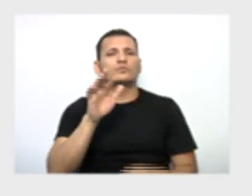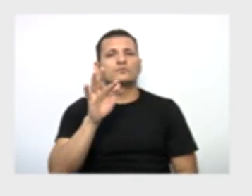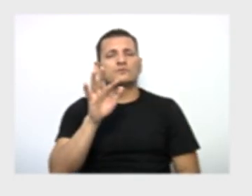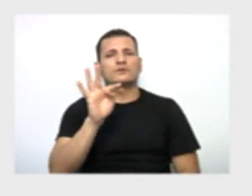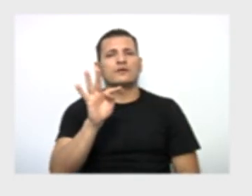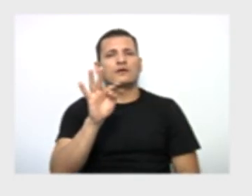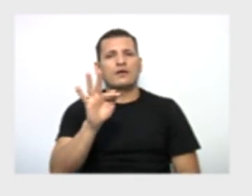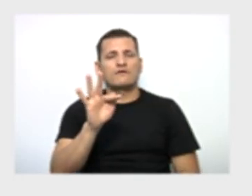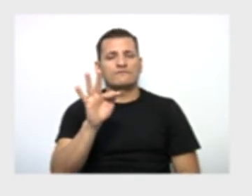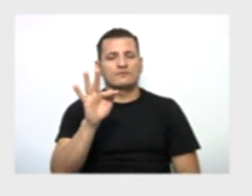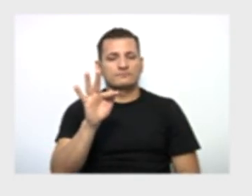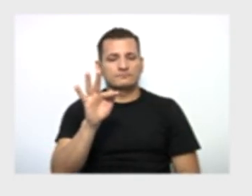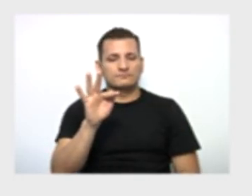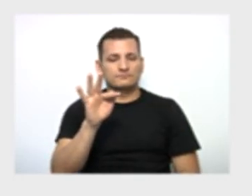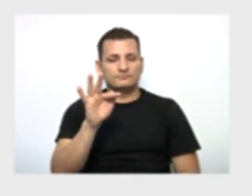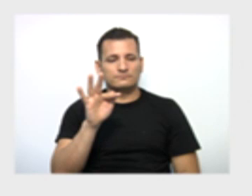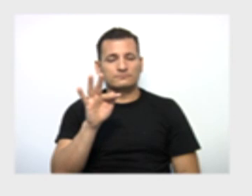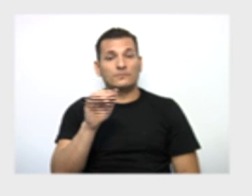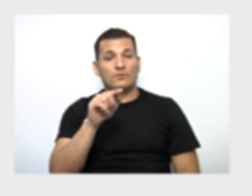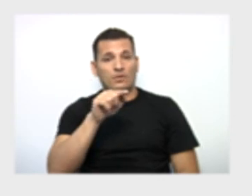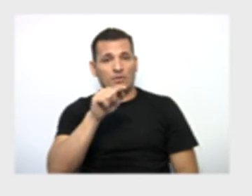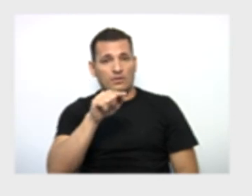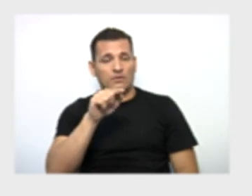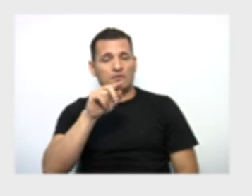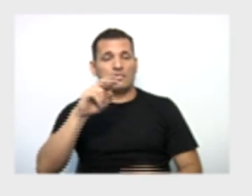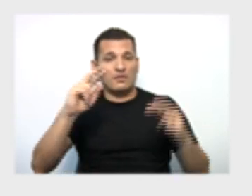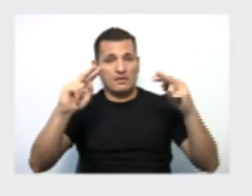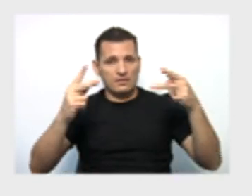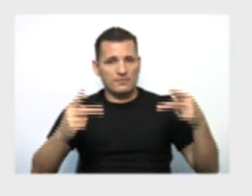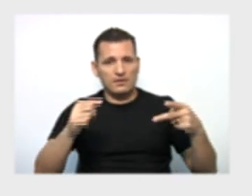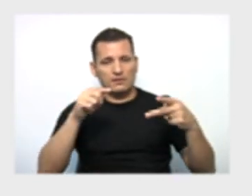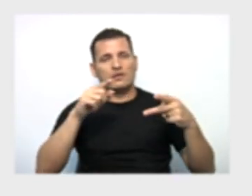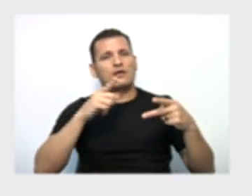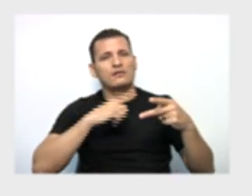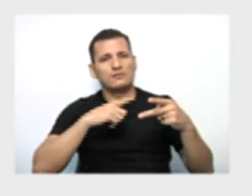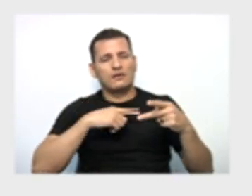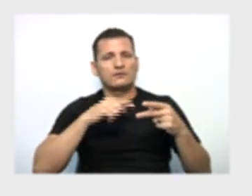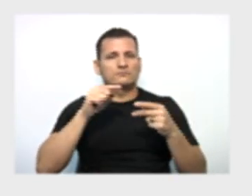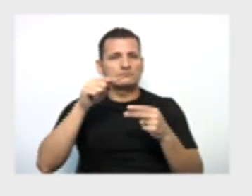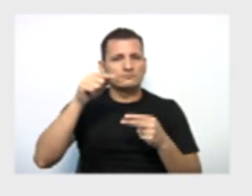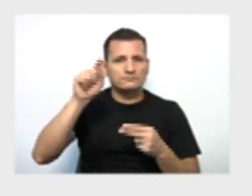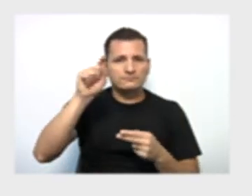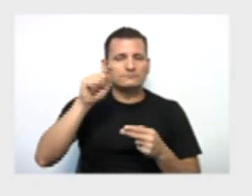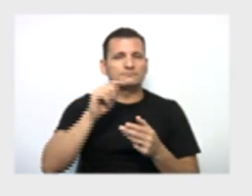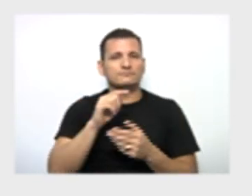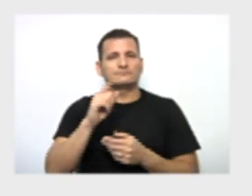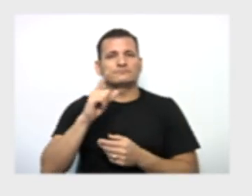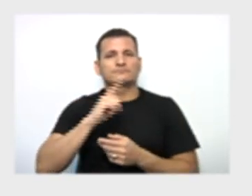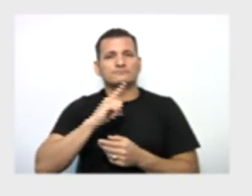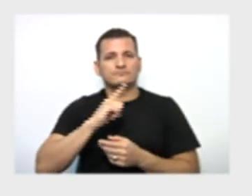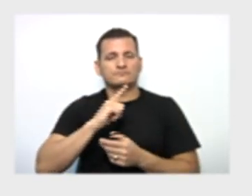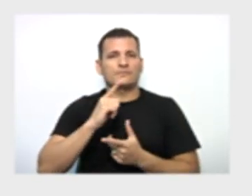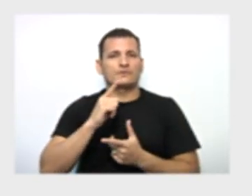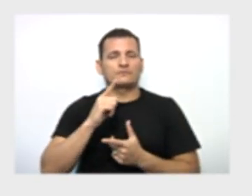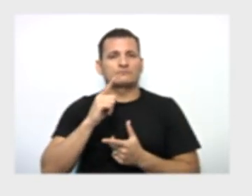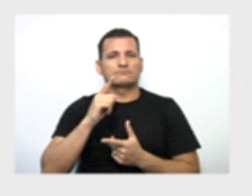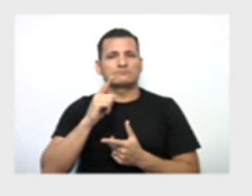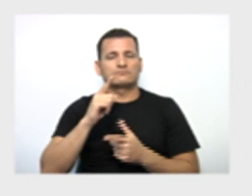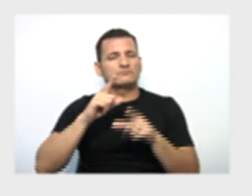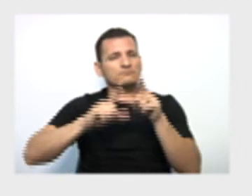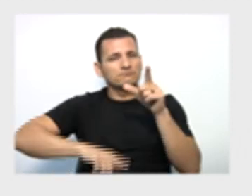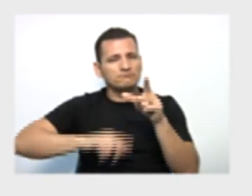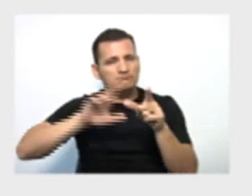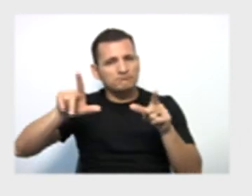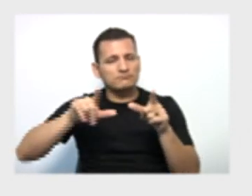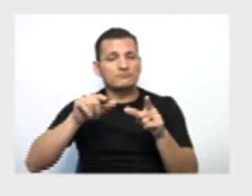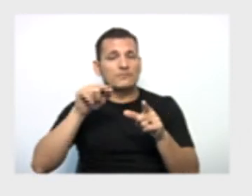estou dizendo para o meu documento HTML que ele vai ter acento, que ele vai ter caracteres especiais e